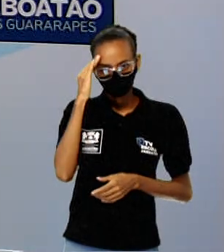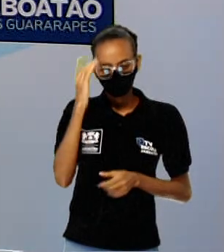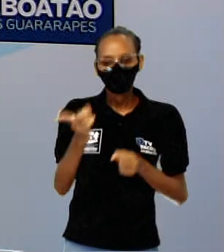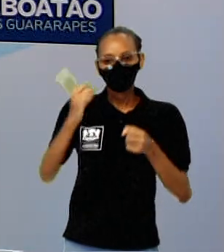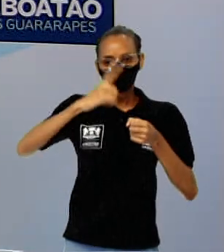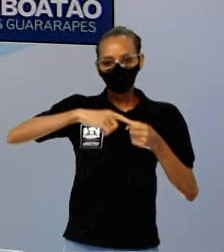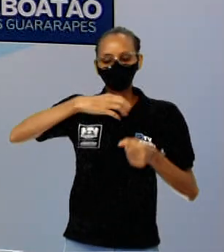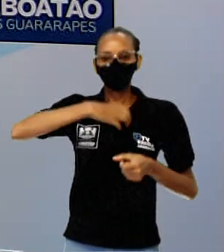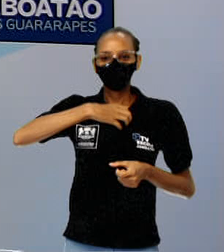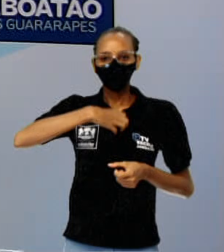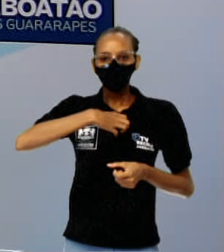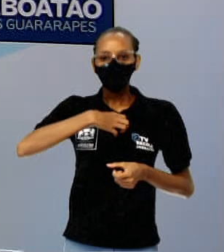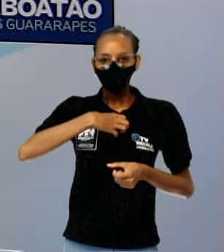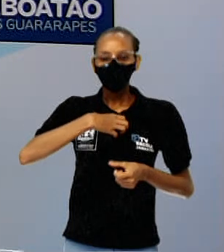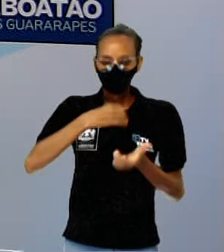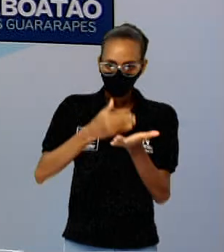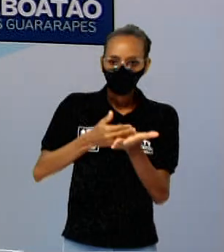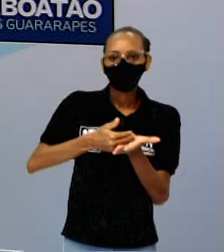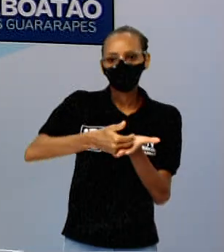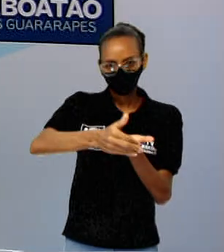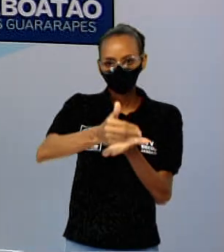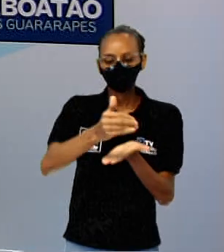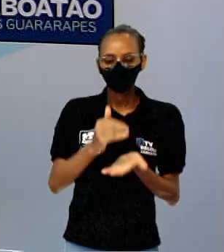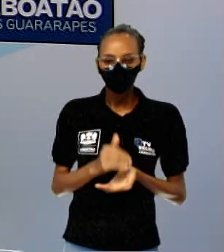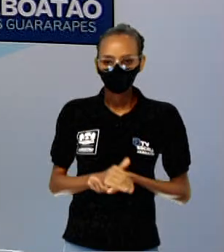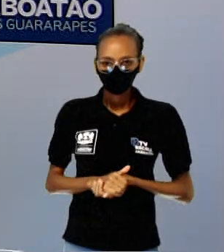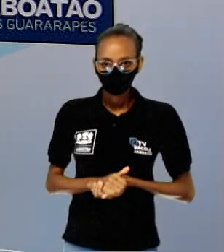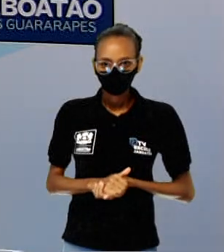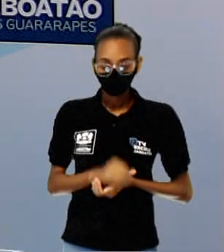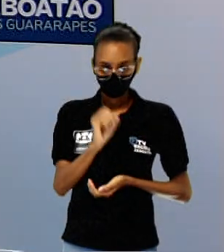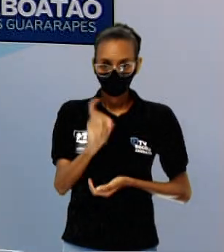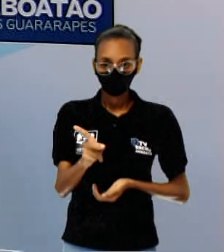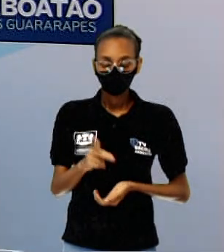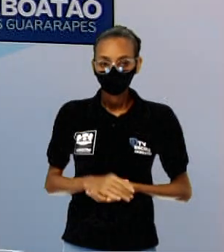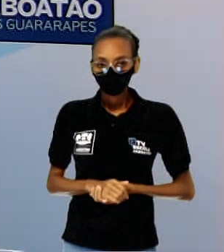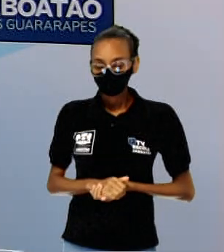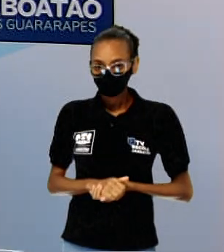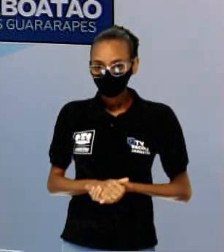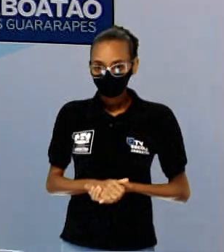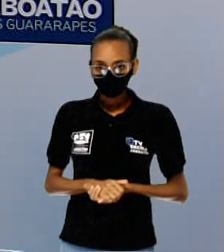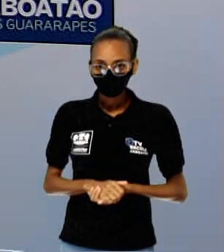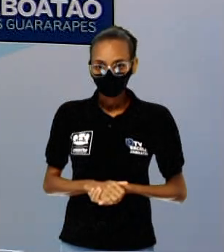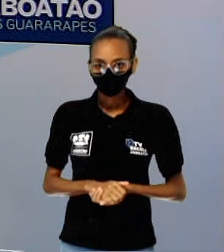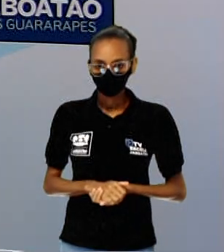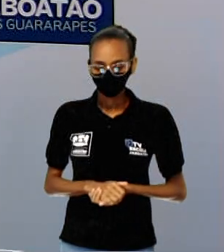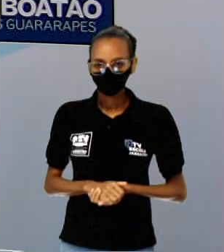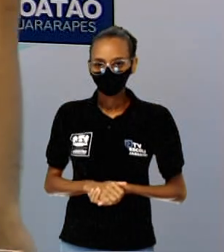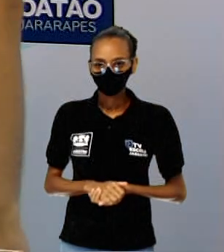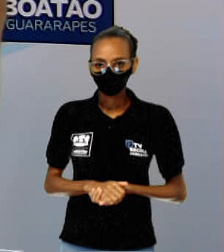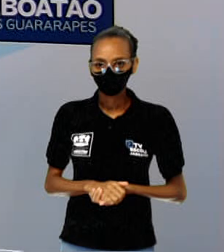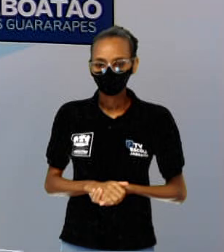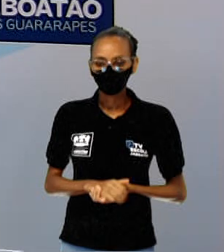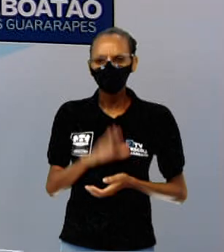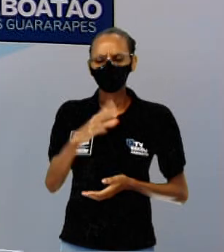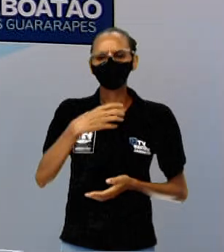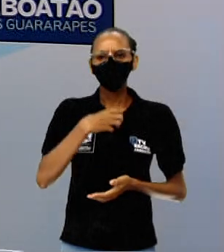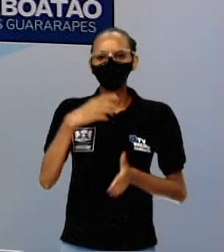sua forma original imediatamente, certo? Uma forma de responder, né?